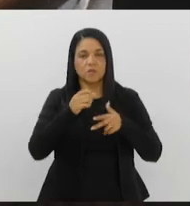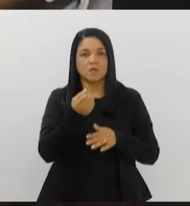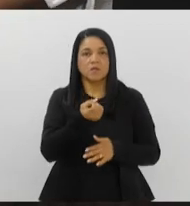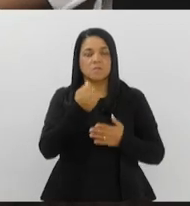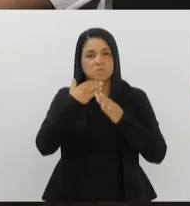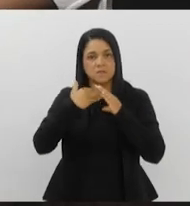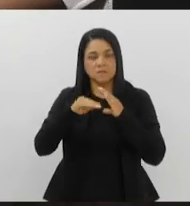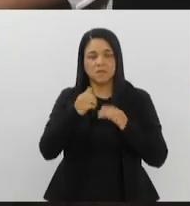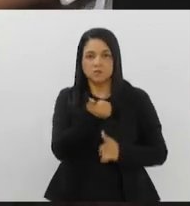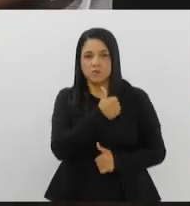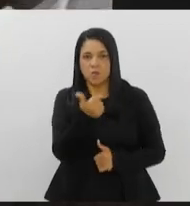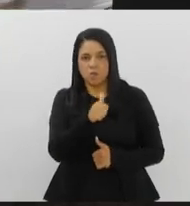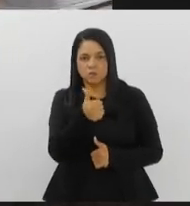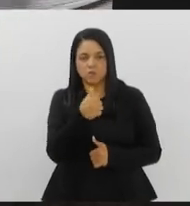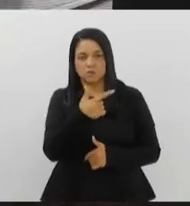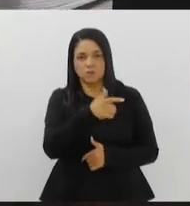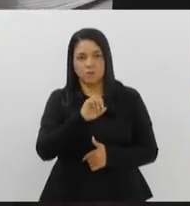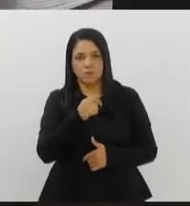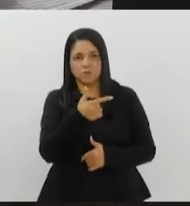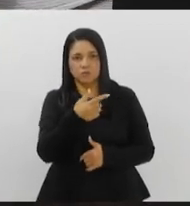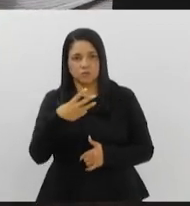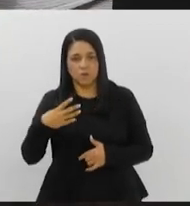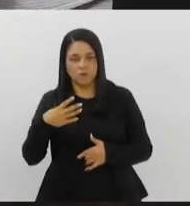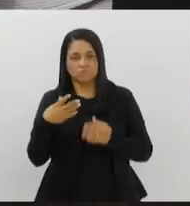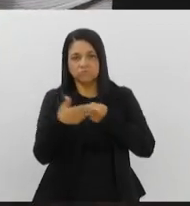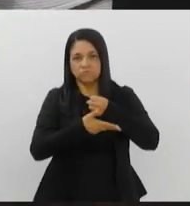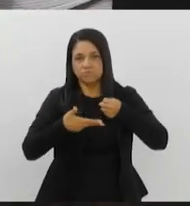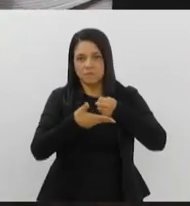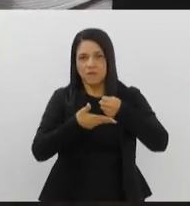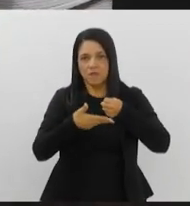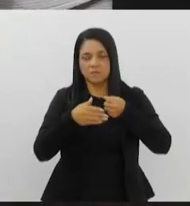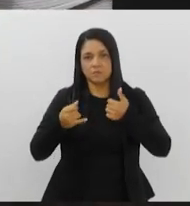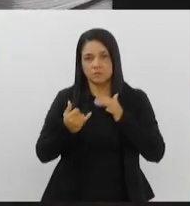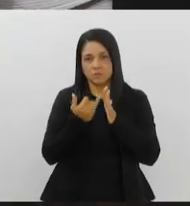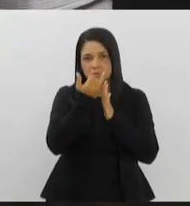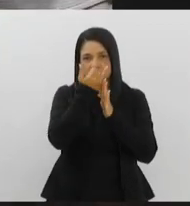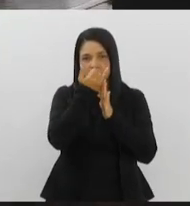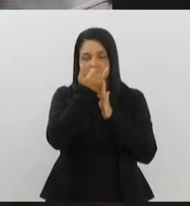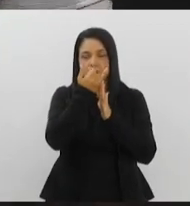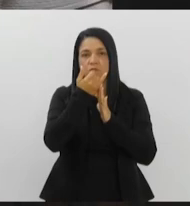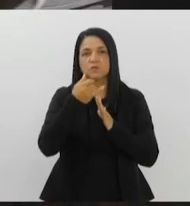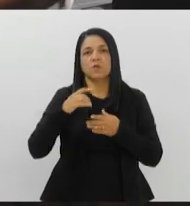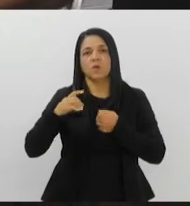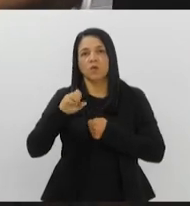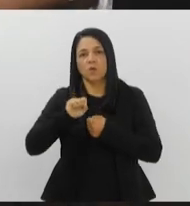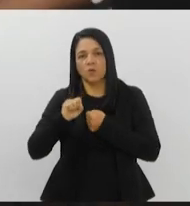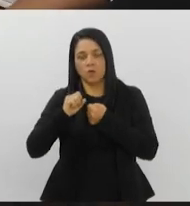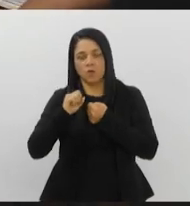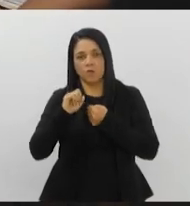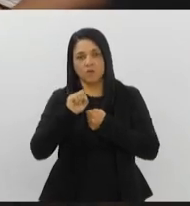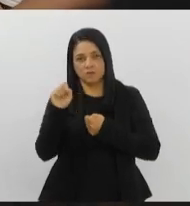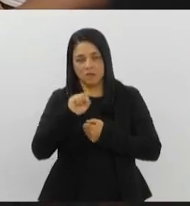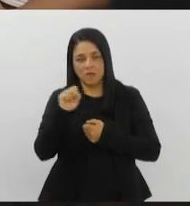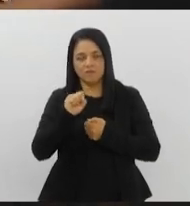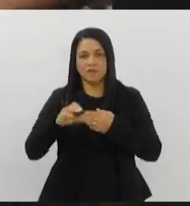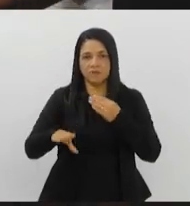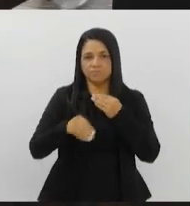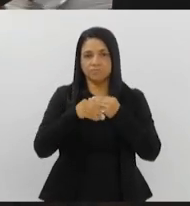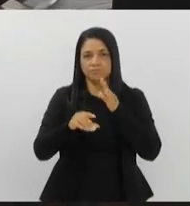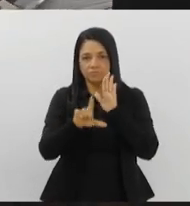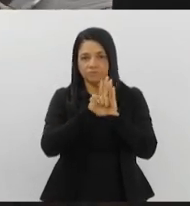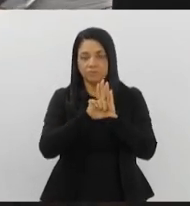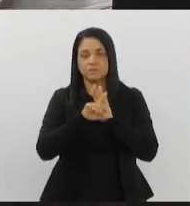de 2024, que adere com base no inciso 8º do artigo 3º da Lei Complementar número 160, de